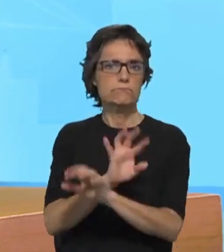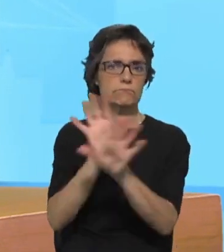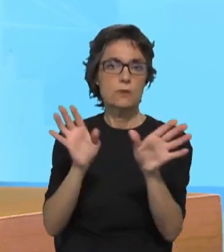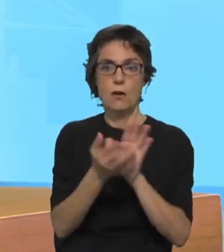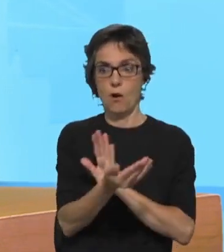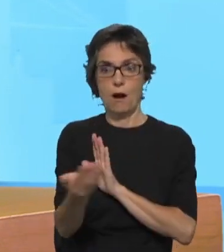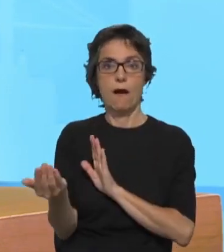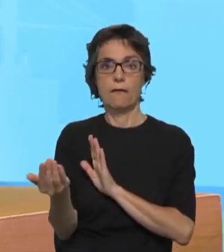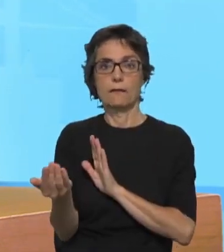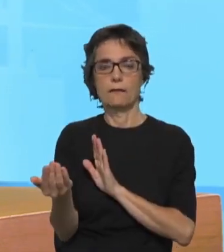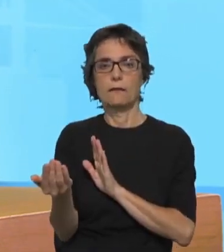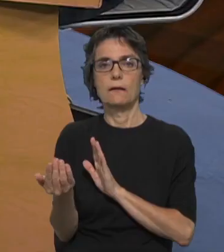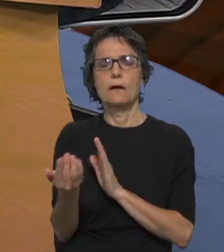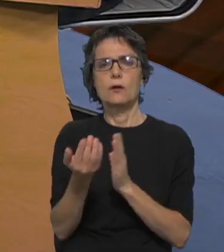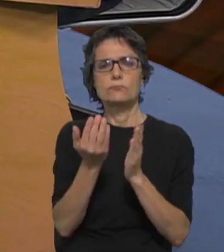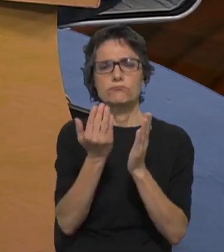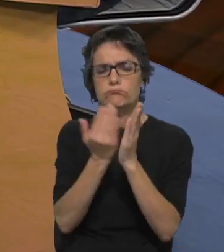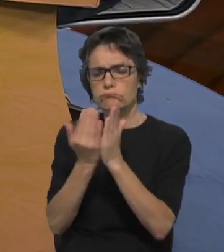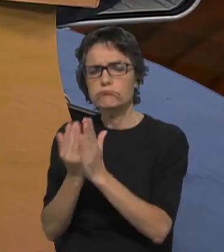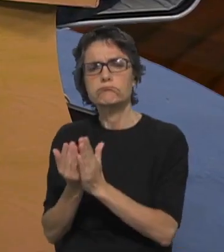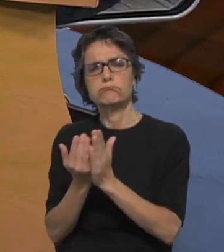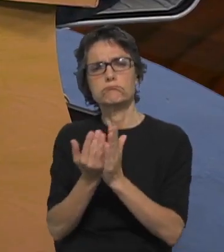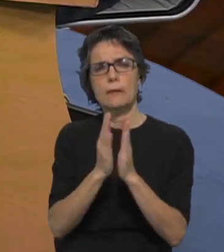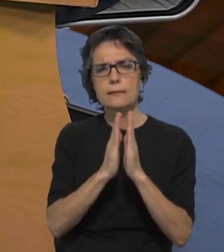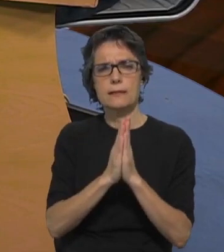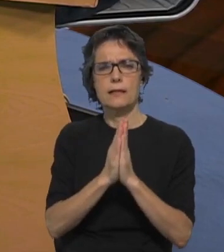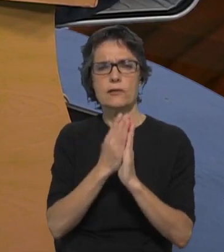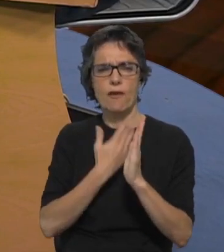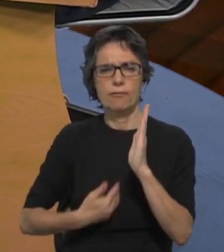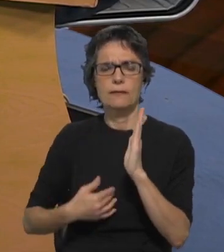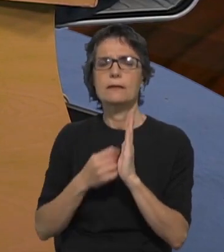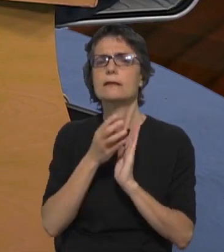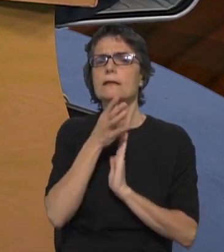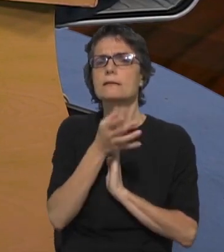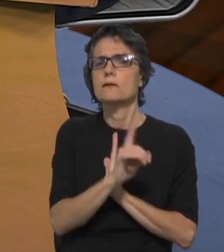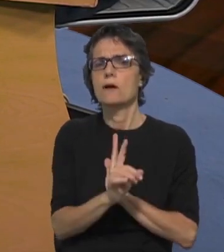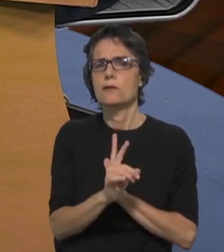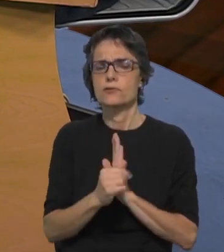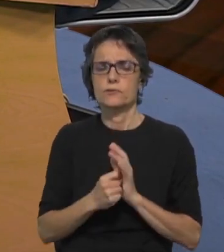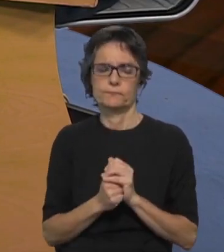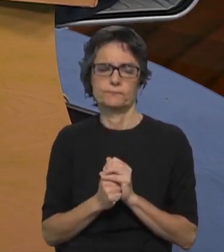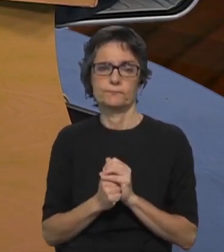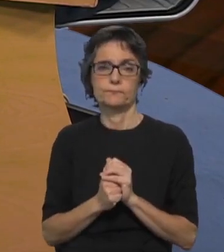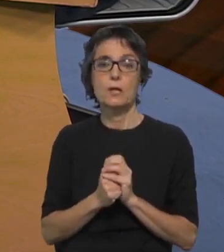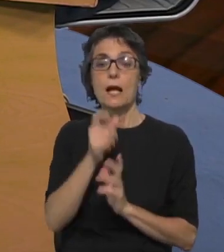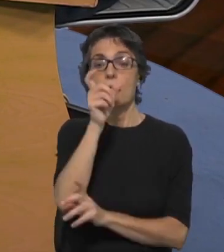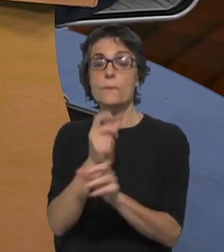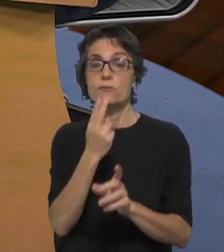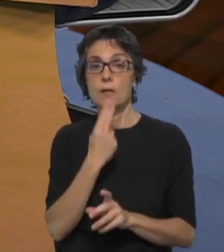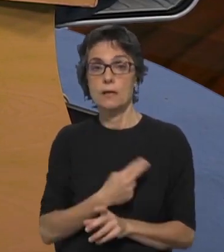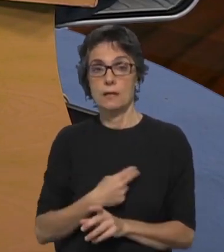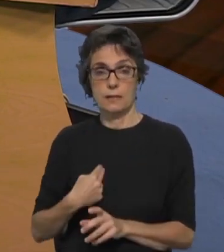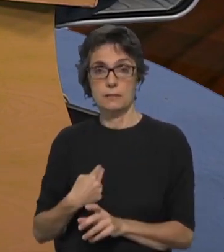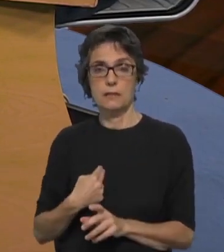nos documentos das igrejas primitivas de que, desde muito cedo, os cristãos rezam pelos